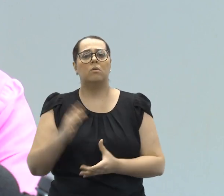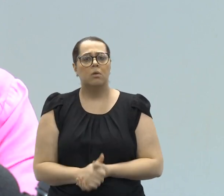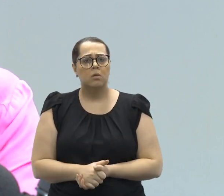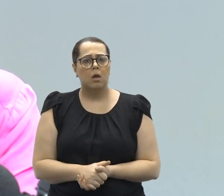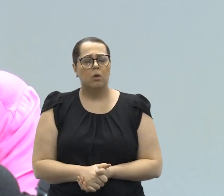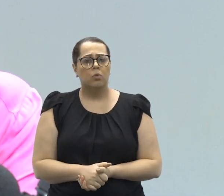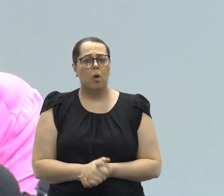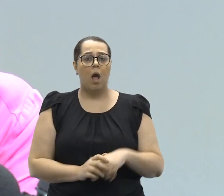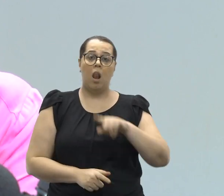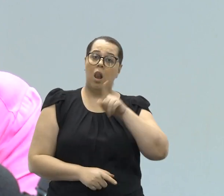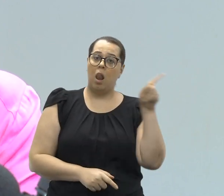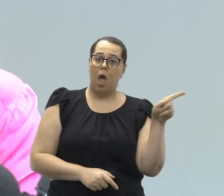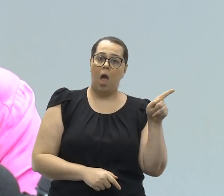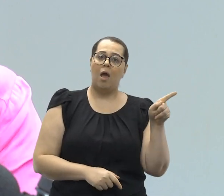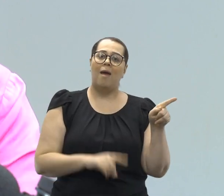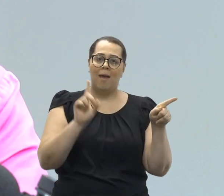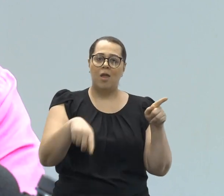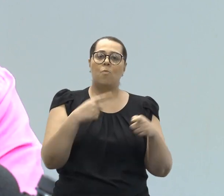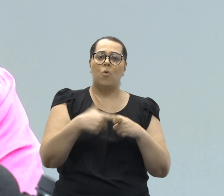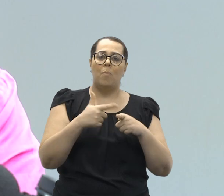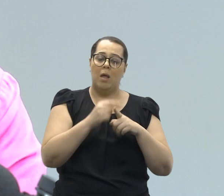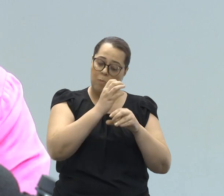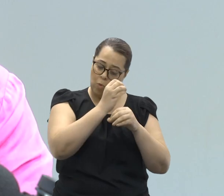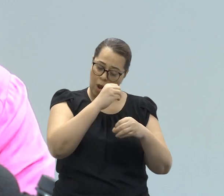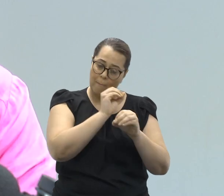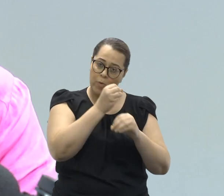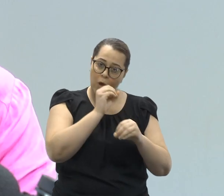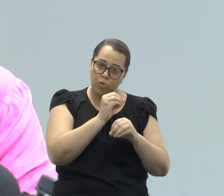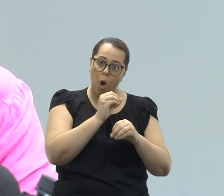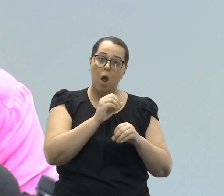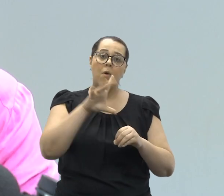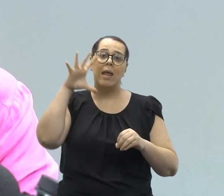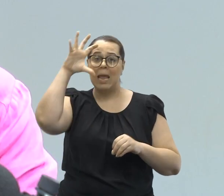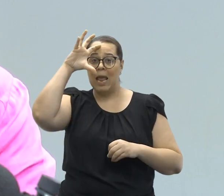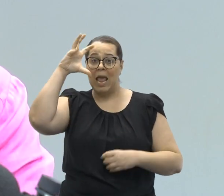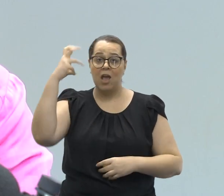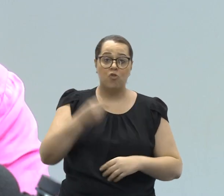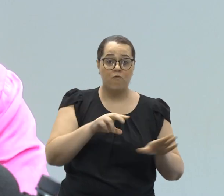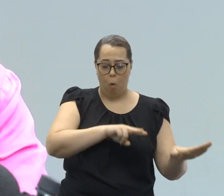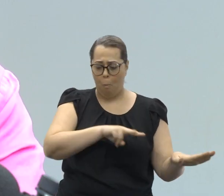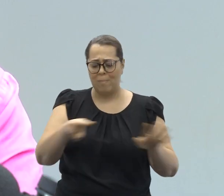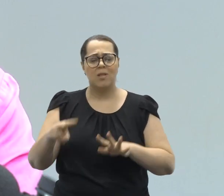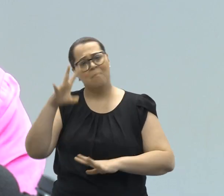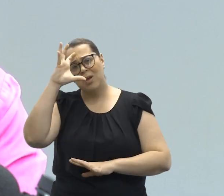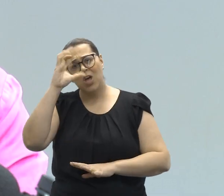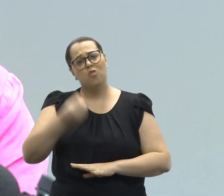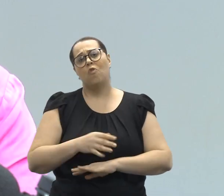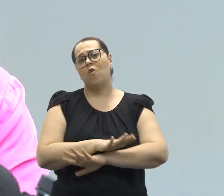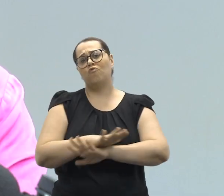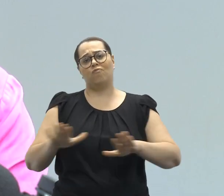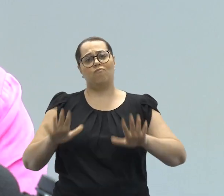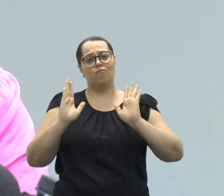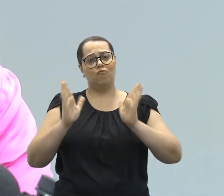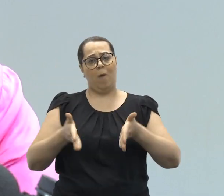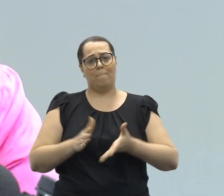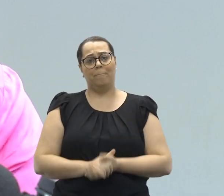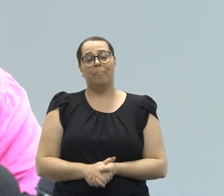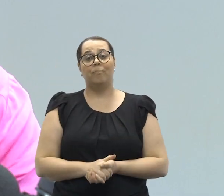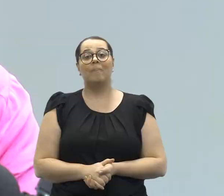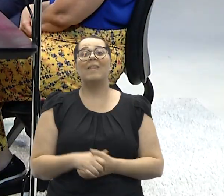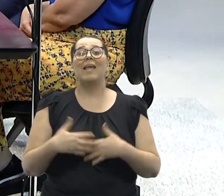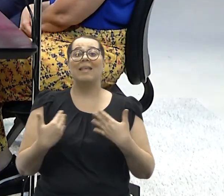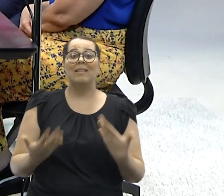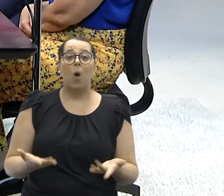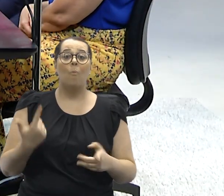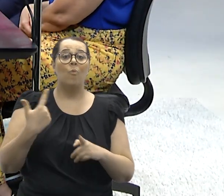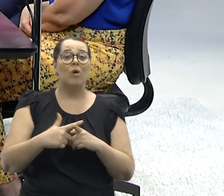que em 1 semana foi resolvida. Então, assim, muitas coisas a gente resolve na esfera coletiva exatamente porque nem